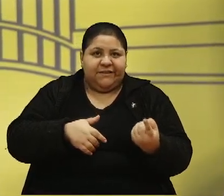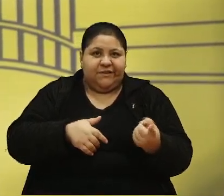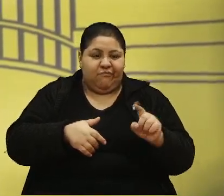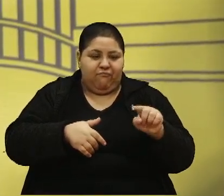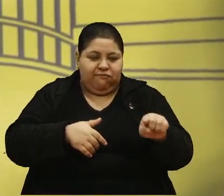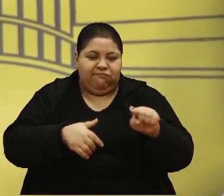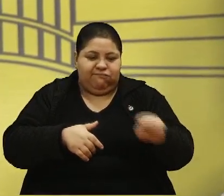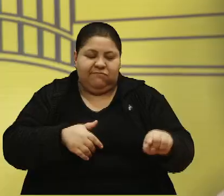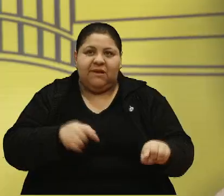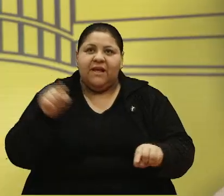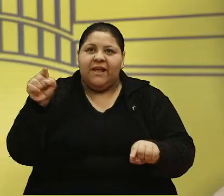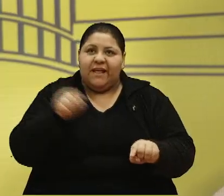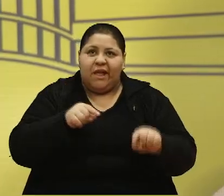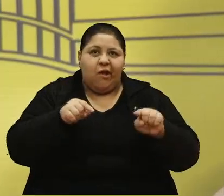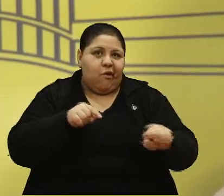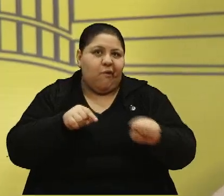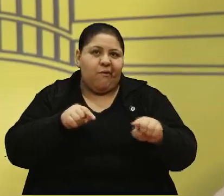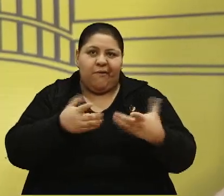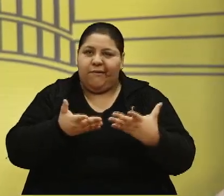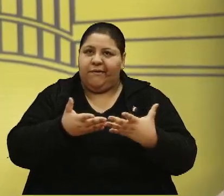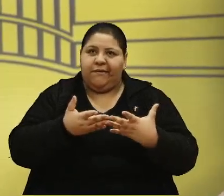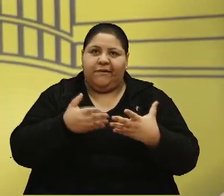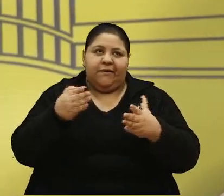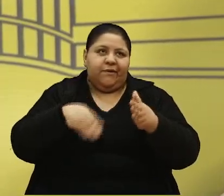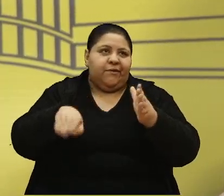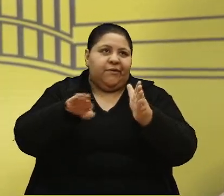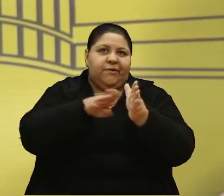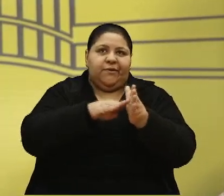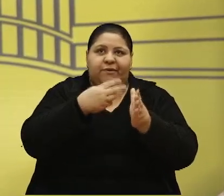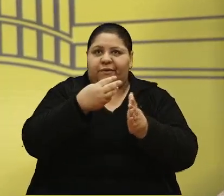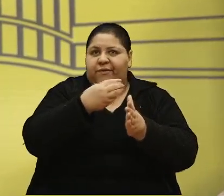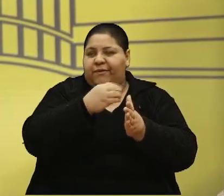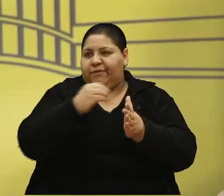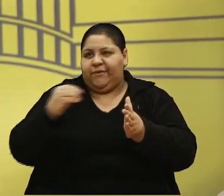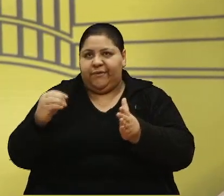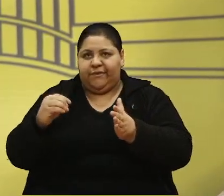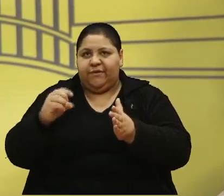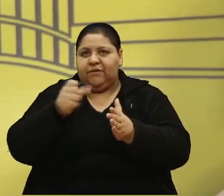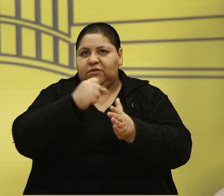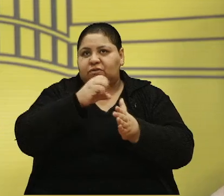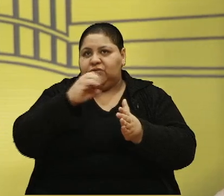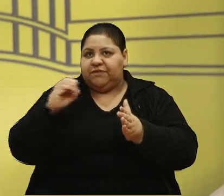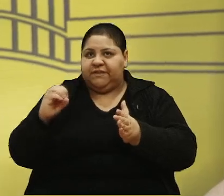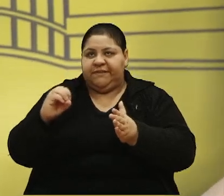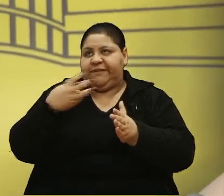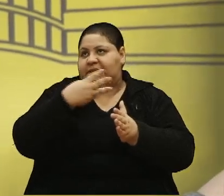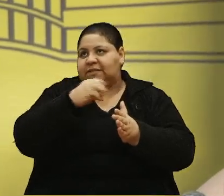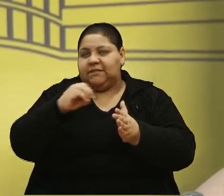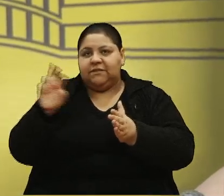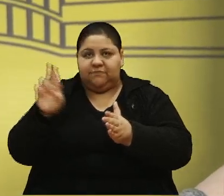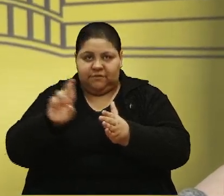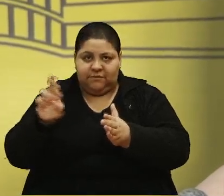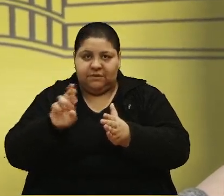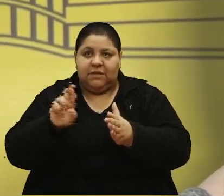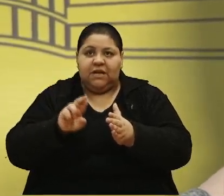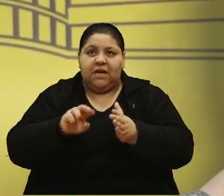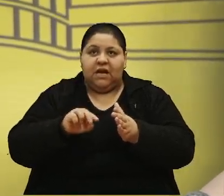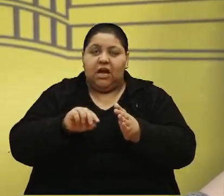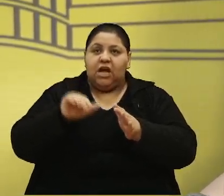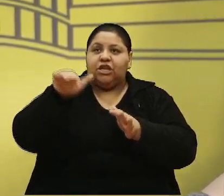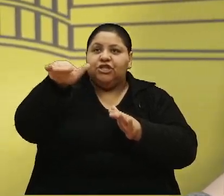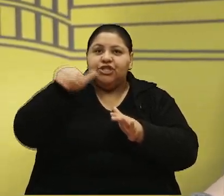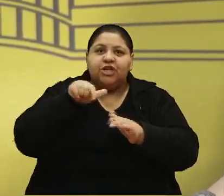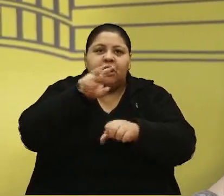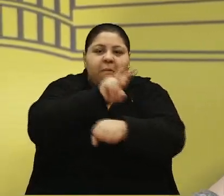um botão que custa até 300, de 70, 80, 300 reais, que aciona ou a